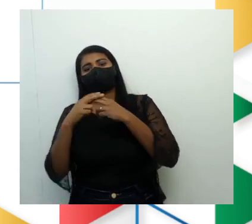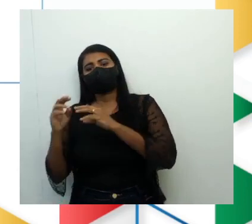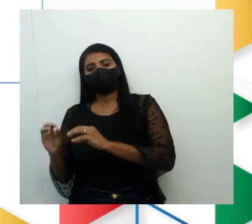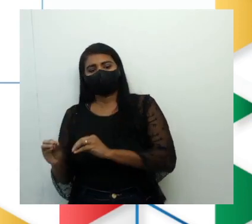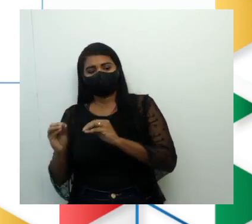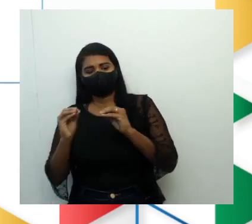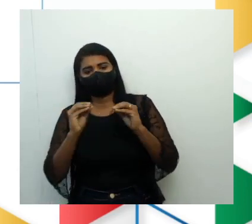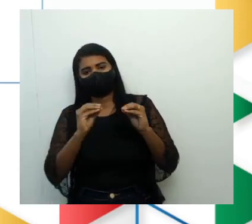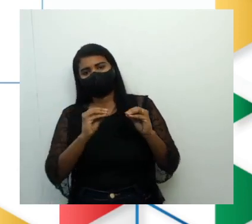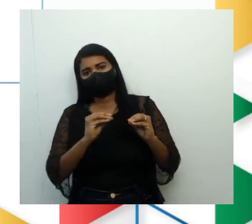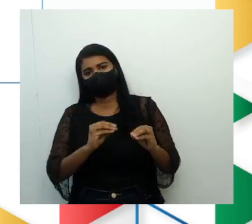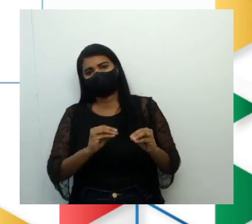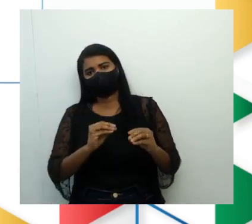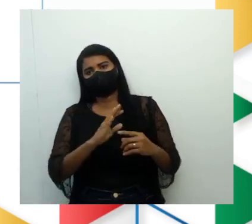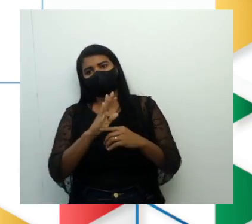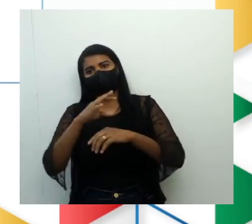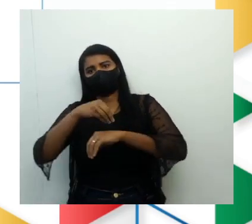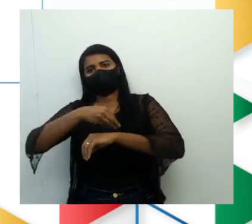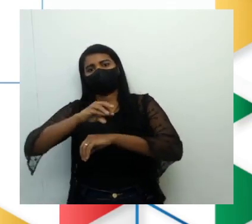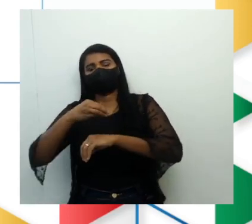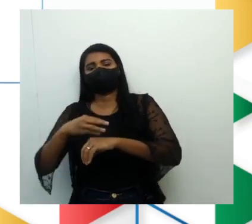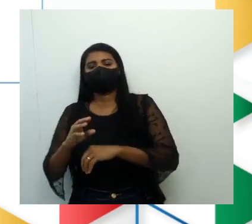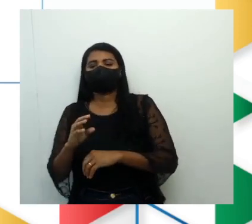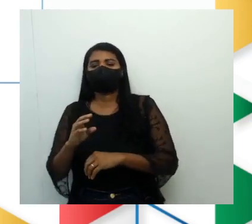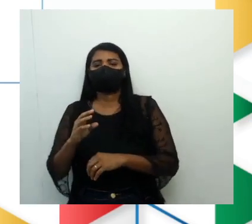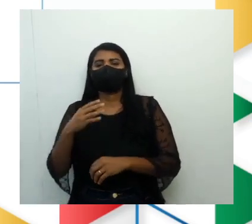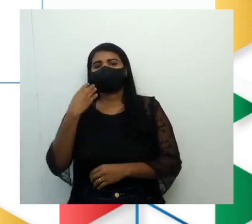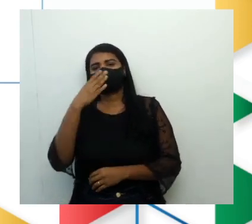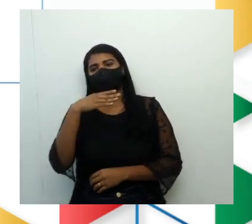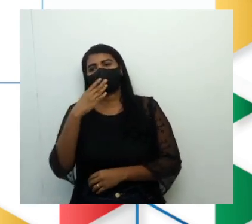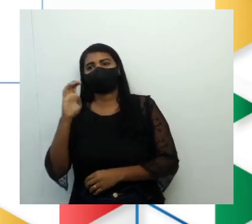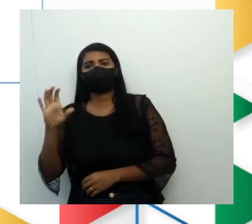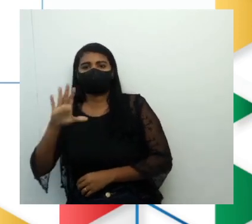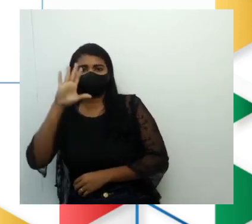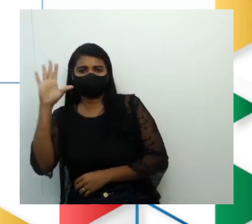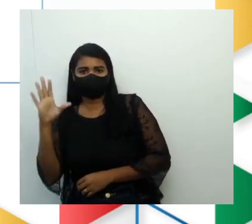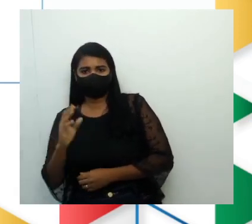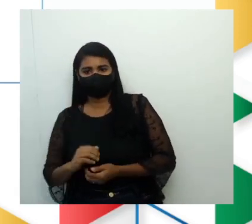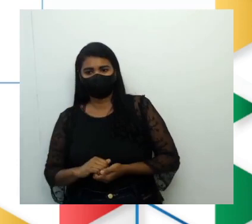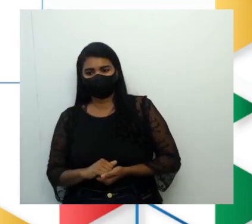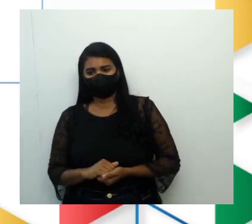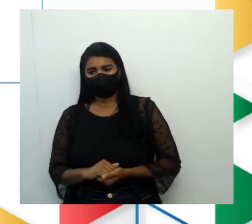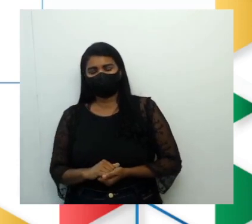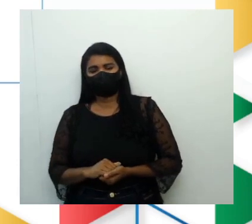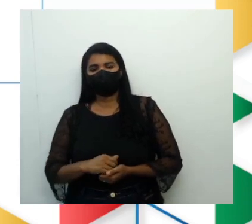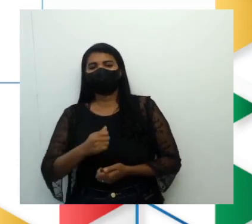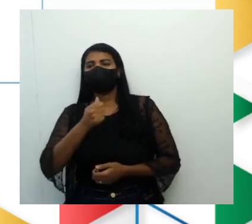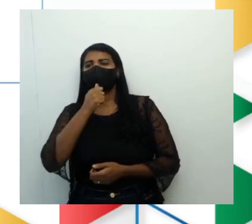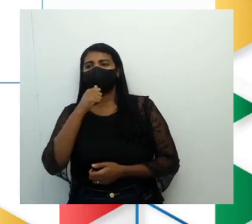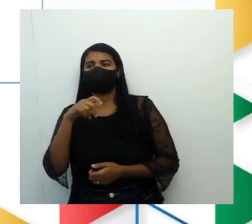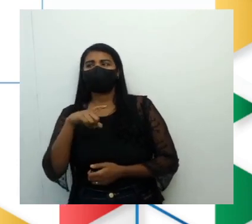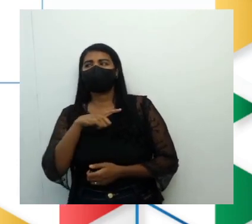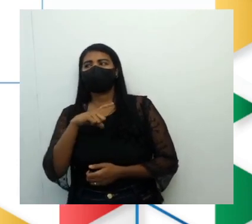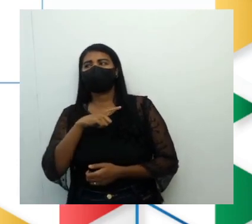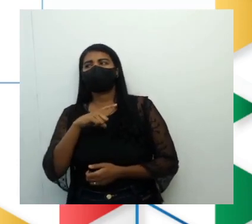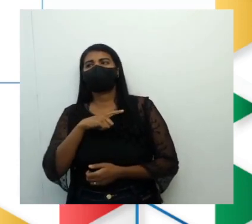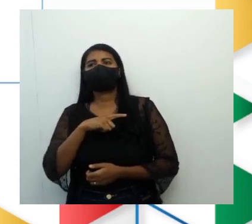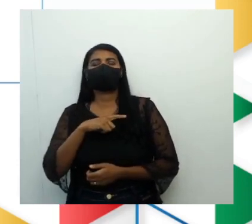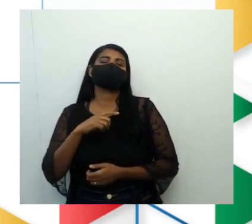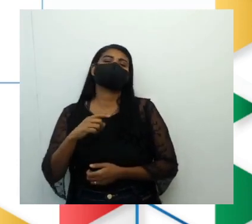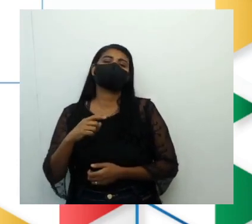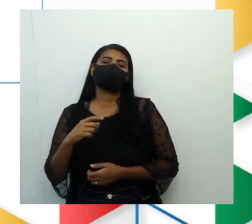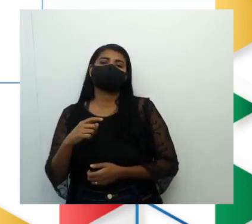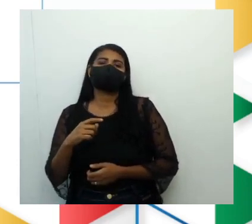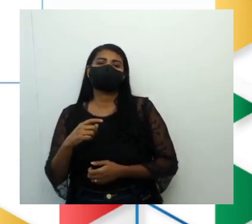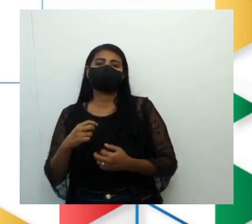o refino e a distribuição do açúcar na Europa, certo? Aqui ainda tem Moreno, algum engenho,